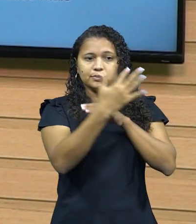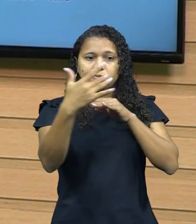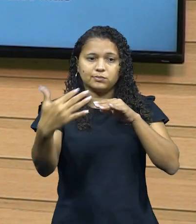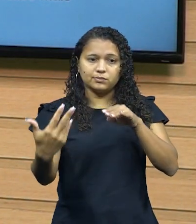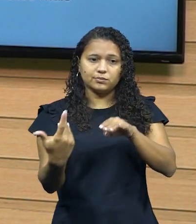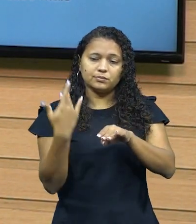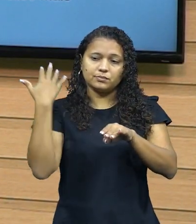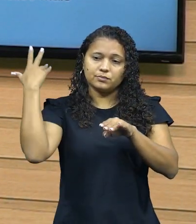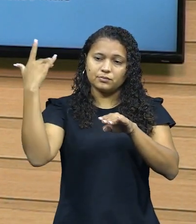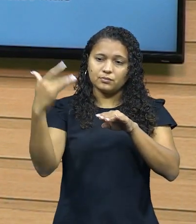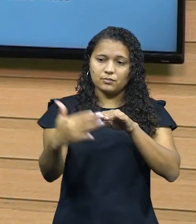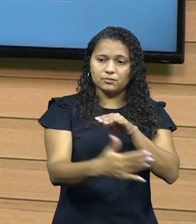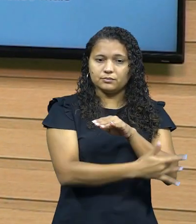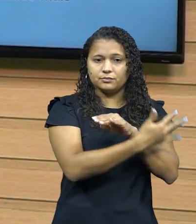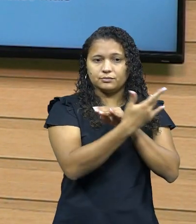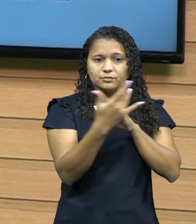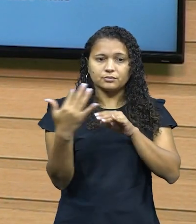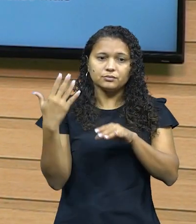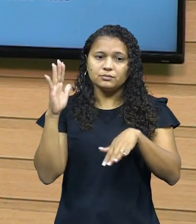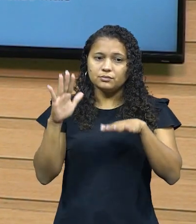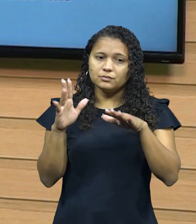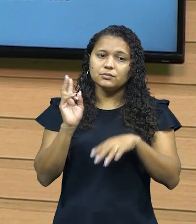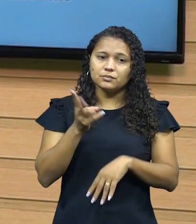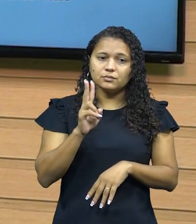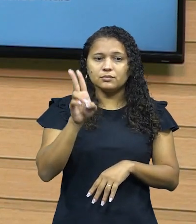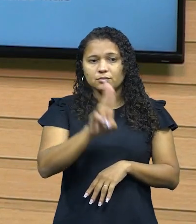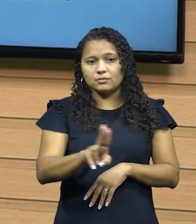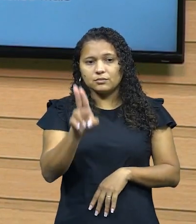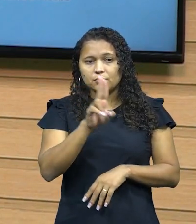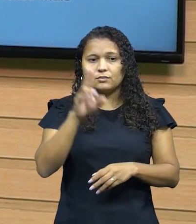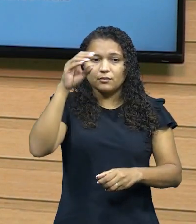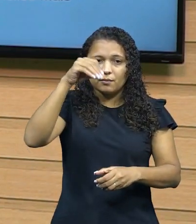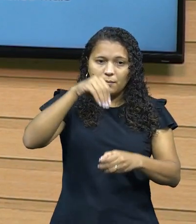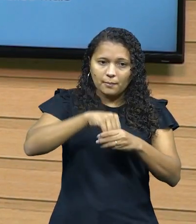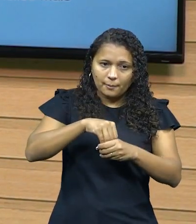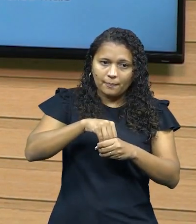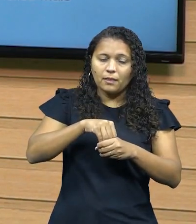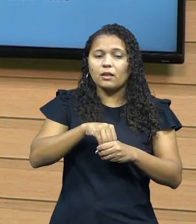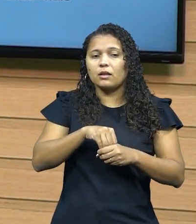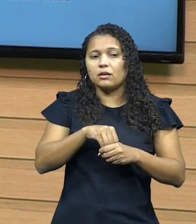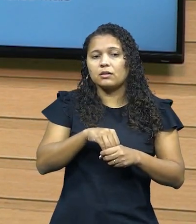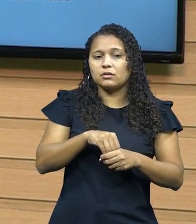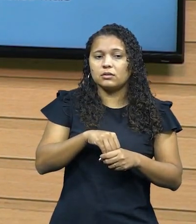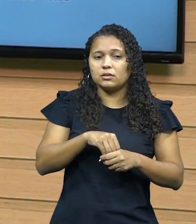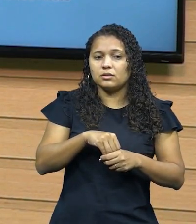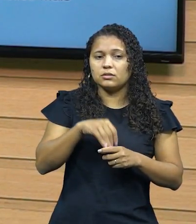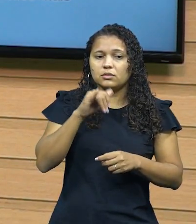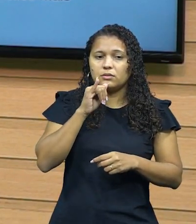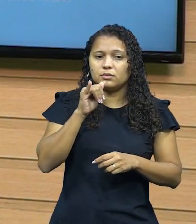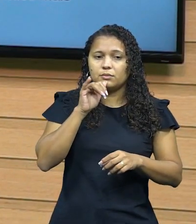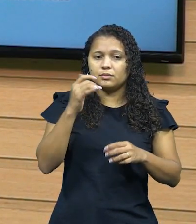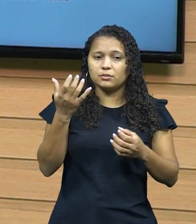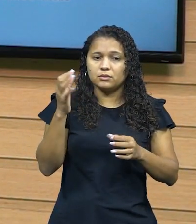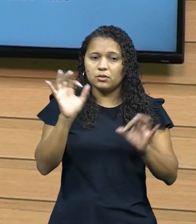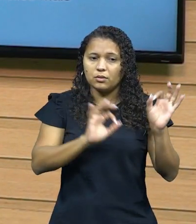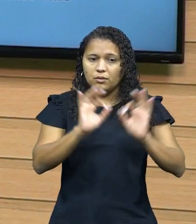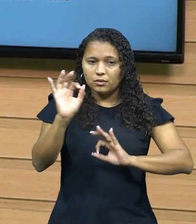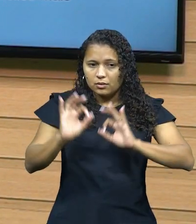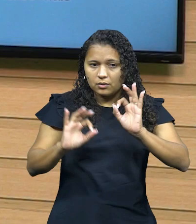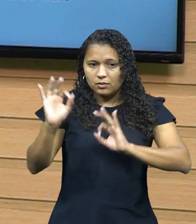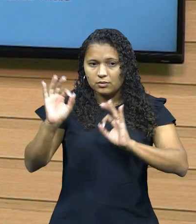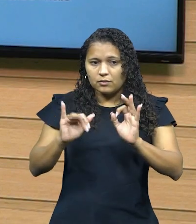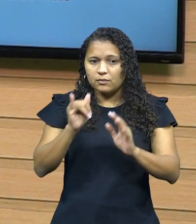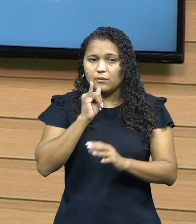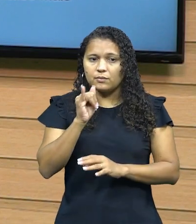gente utiliza às vezes não, sempre na embarcação, tanto para manter a sua estabilidade quando ela